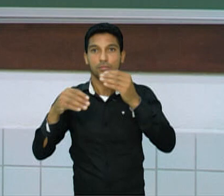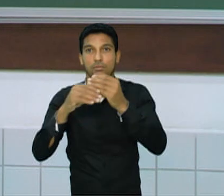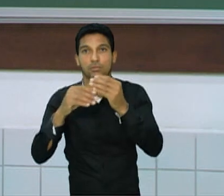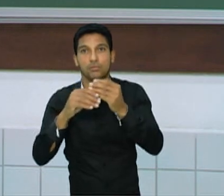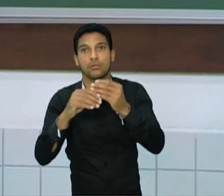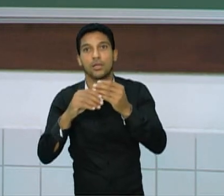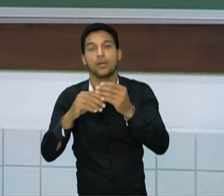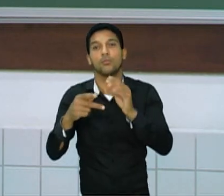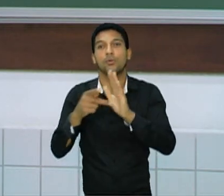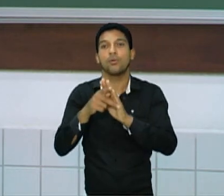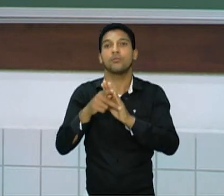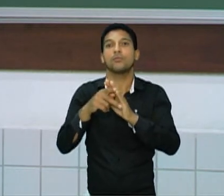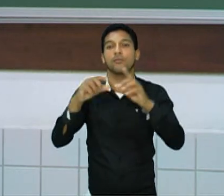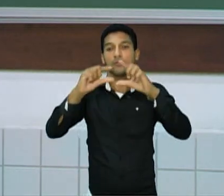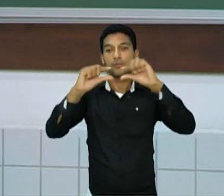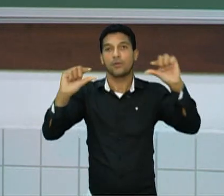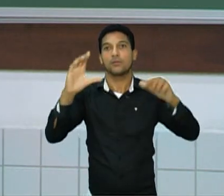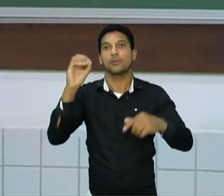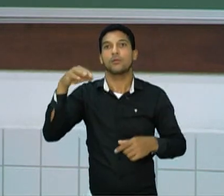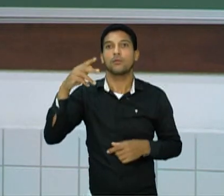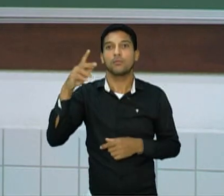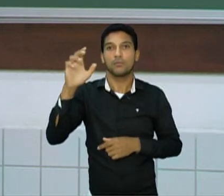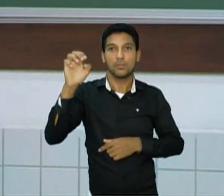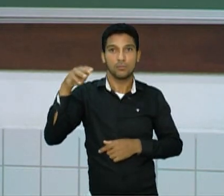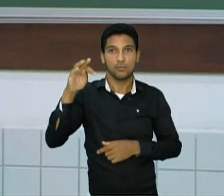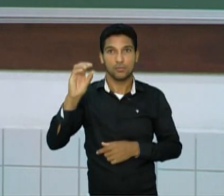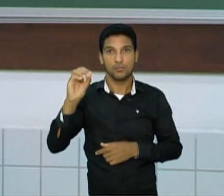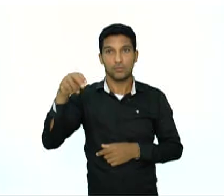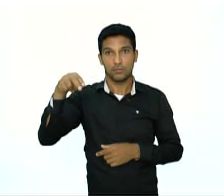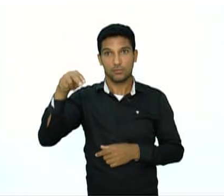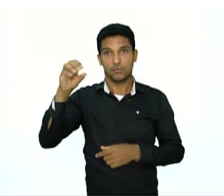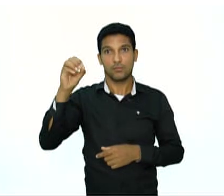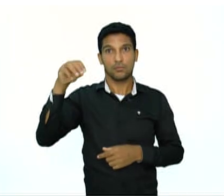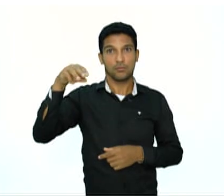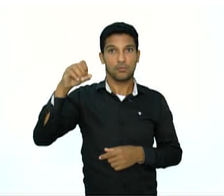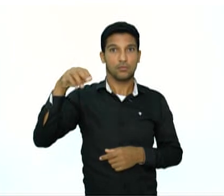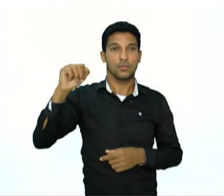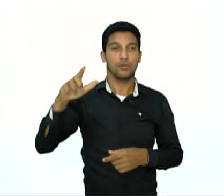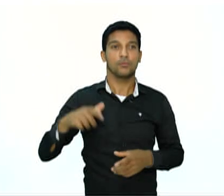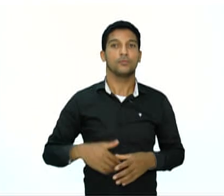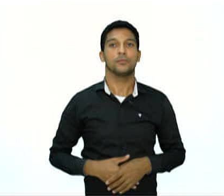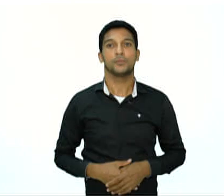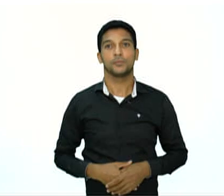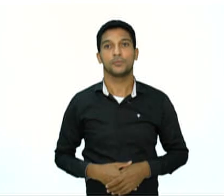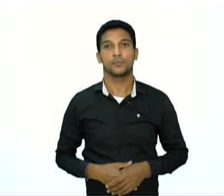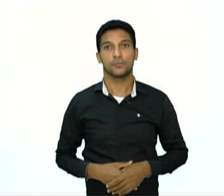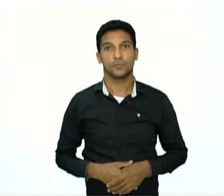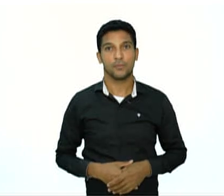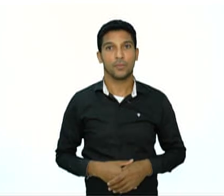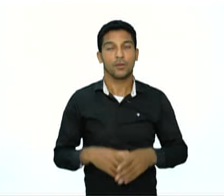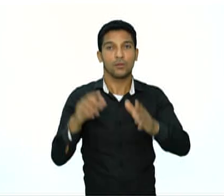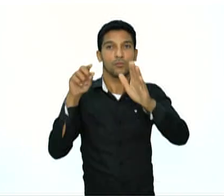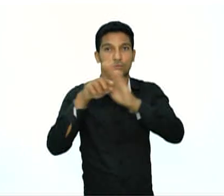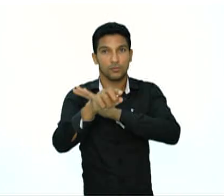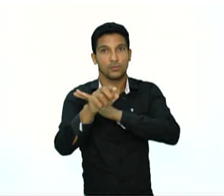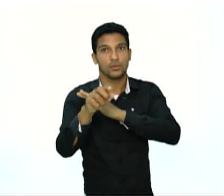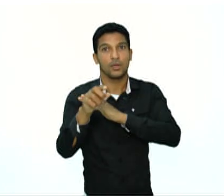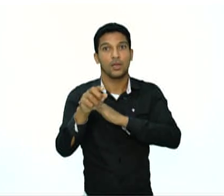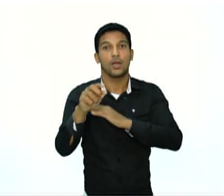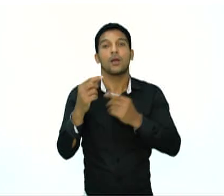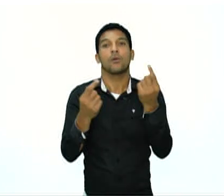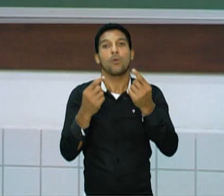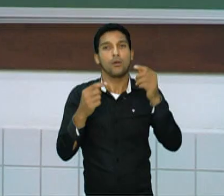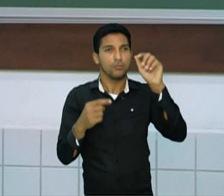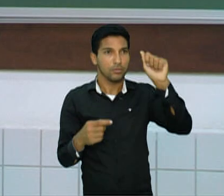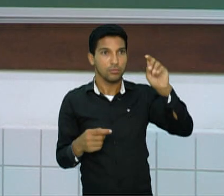aí. São muito fáceis essas duas. Quiz. Qual das alternativas abaixo não é objetiva direta?